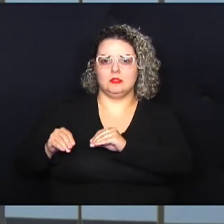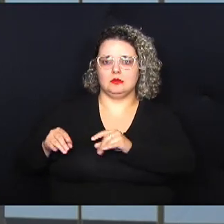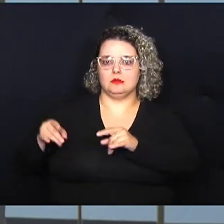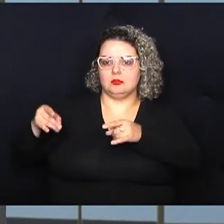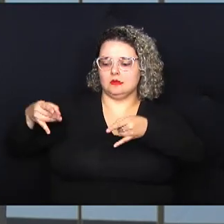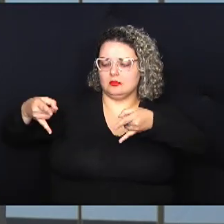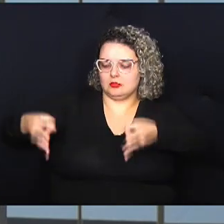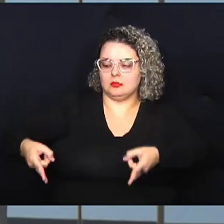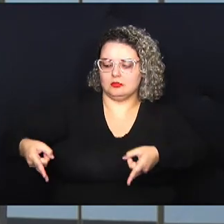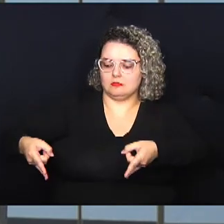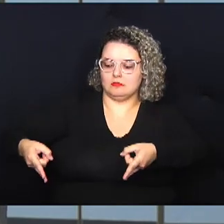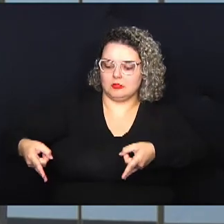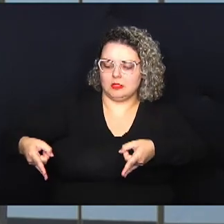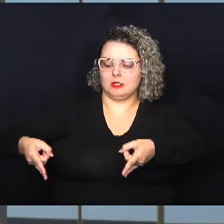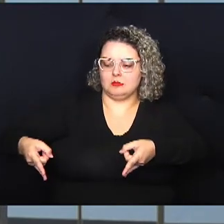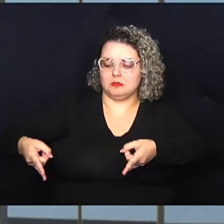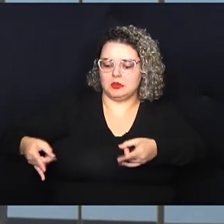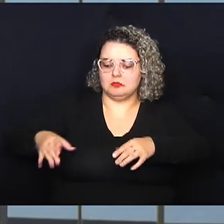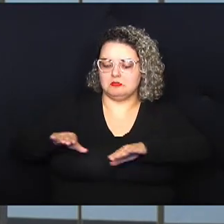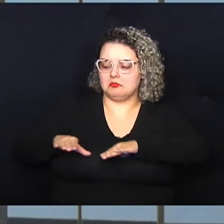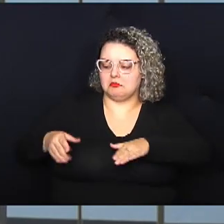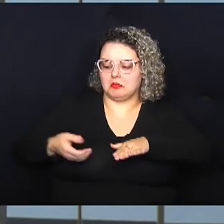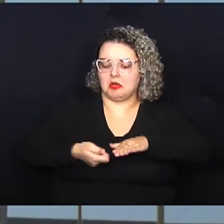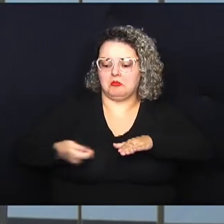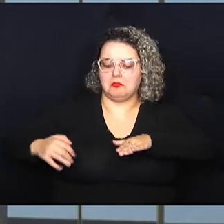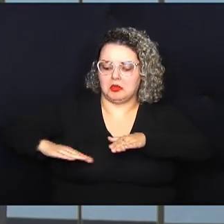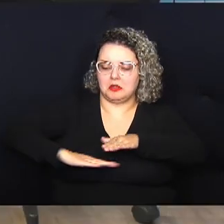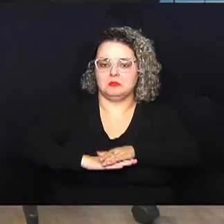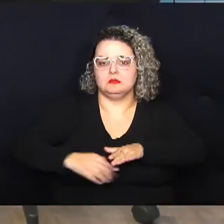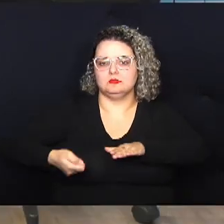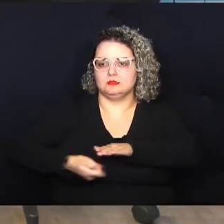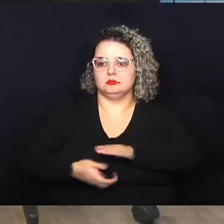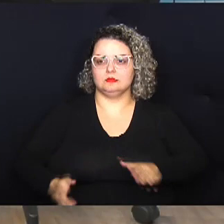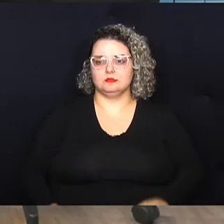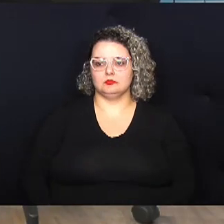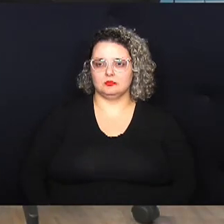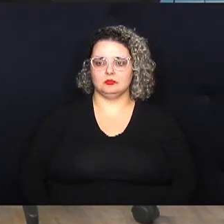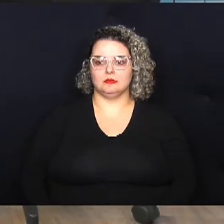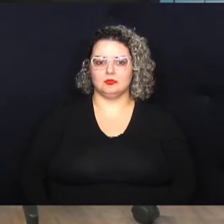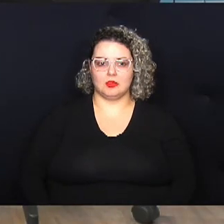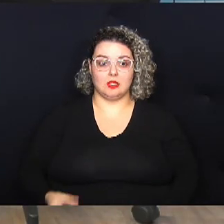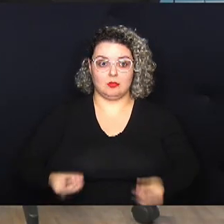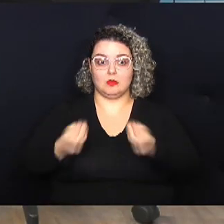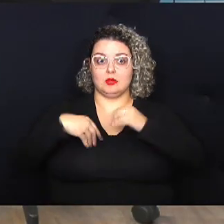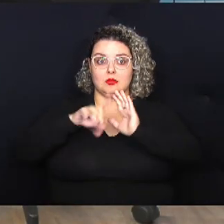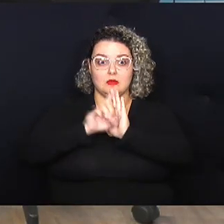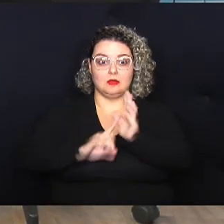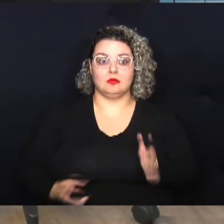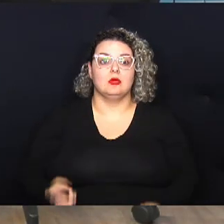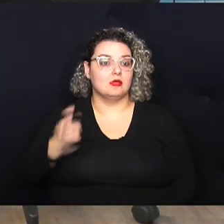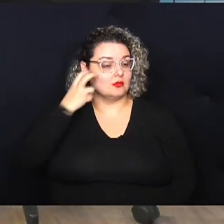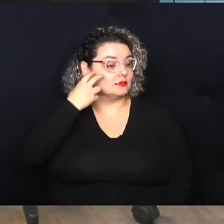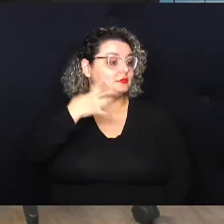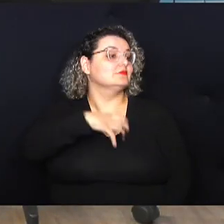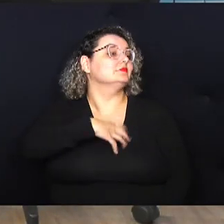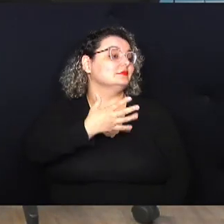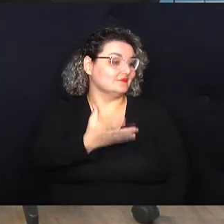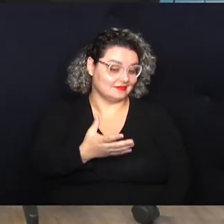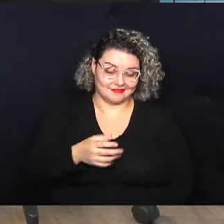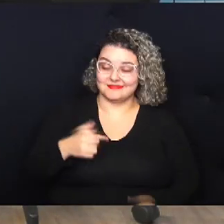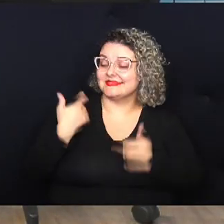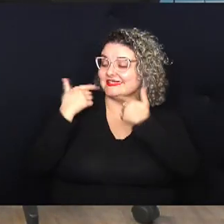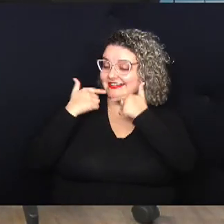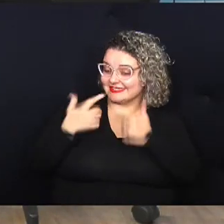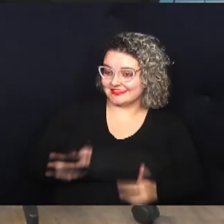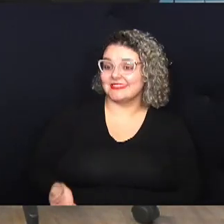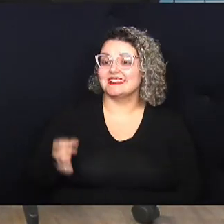gaveta. Uau! Cara, eu me dou esse direito. Eu não Inteligência emocional. Eu não quero, vou